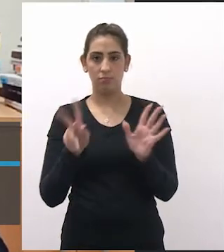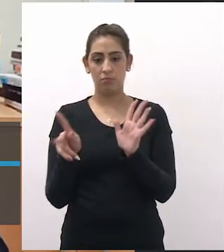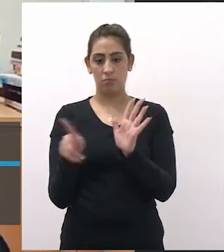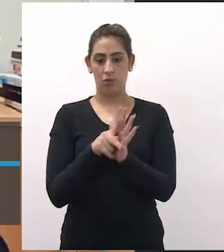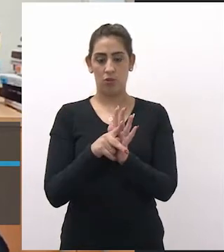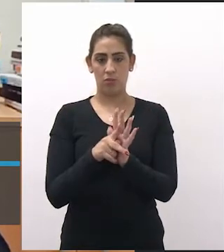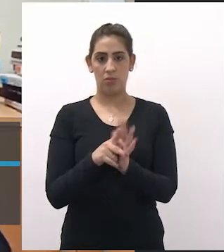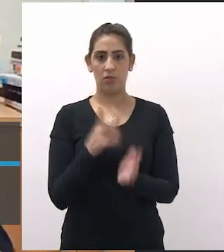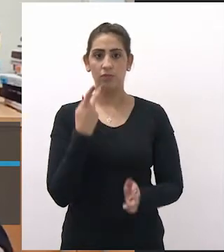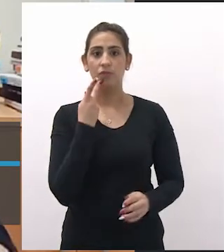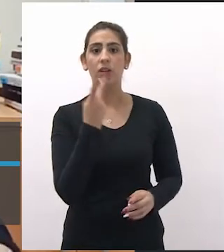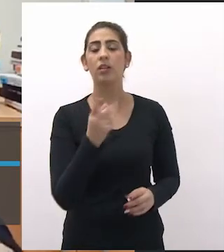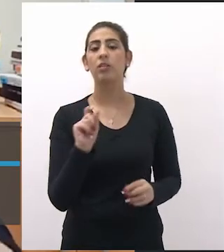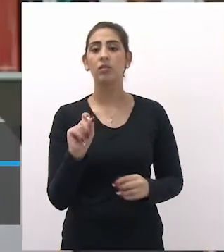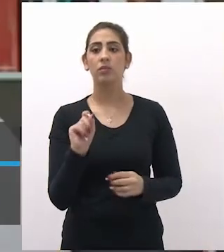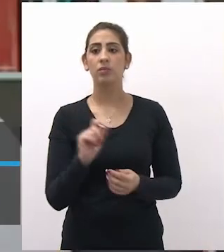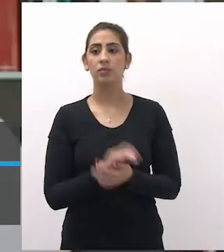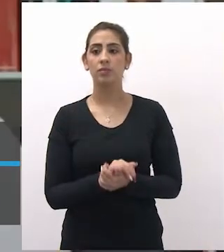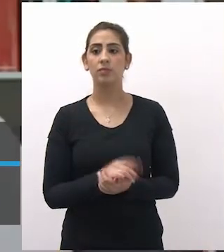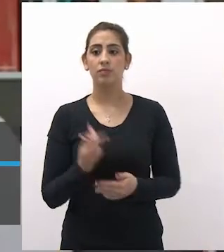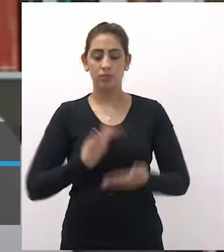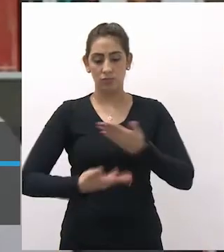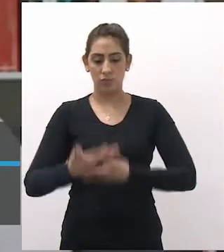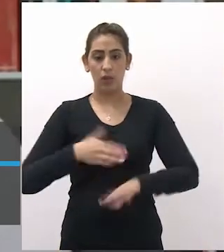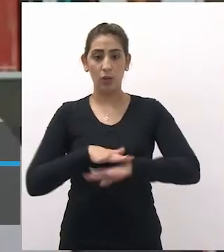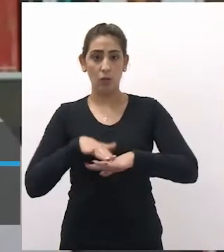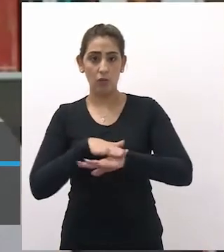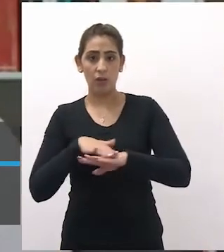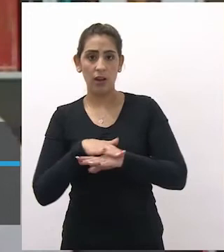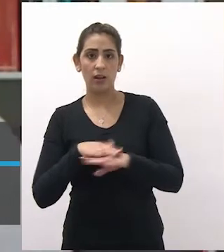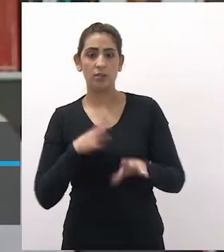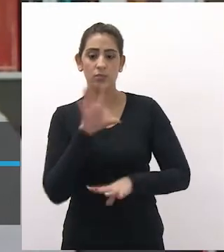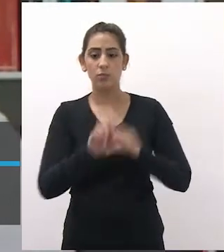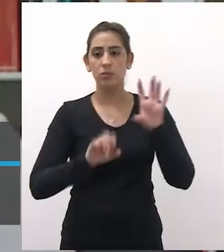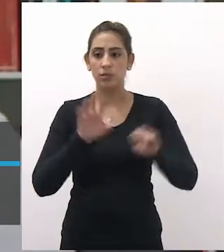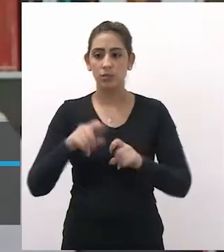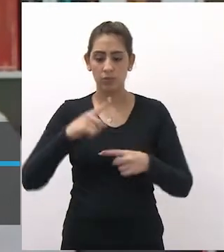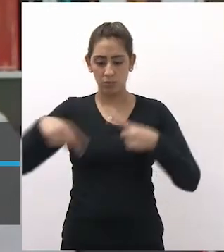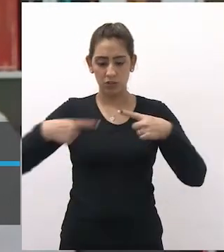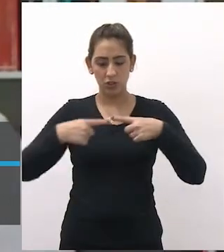Aquela buscando essas abordagem. questões profundas, né?